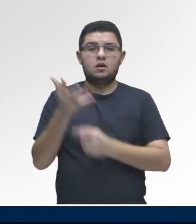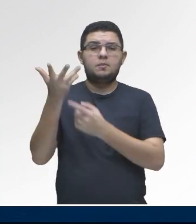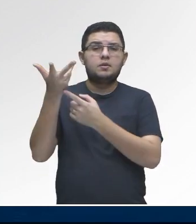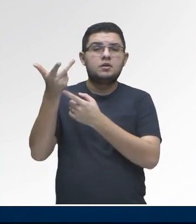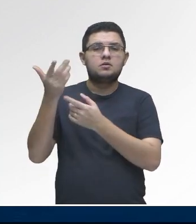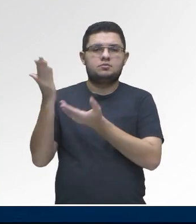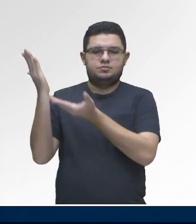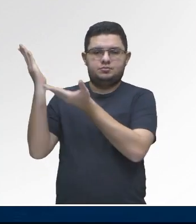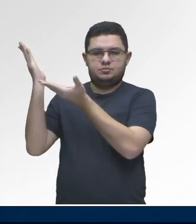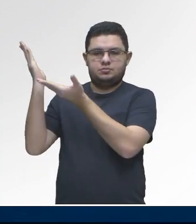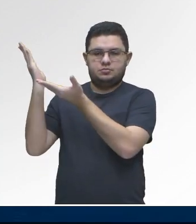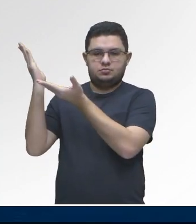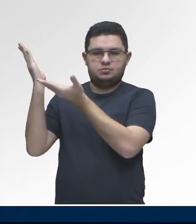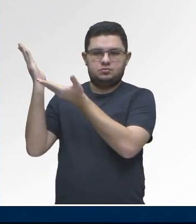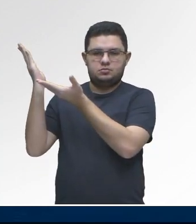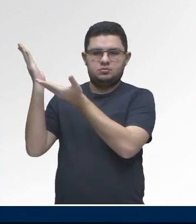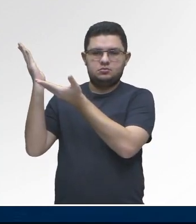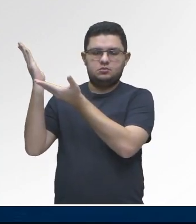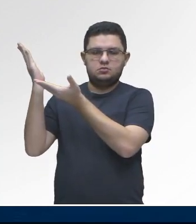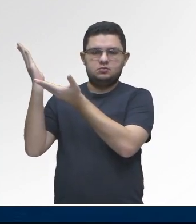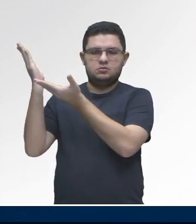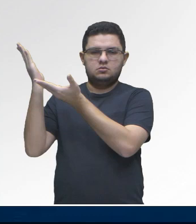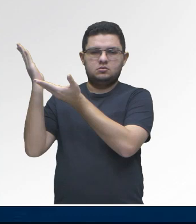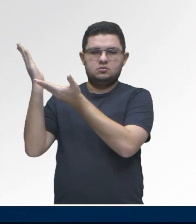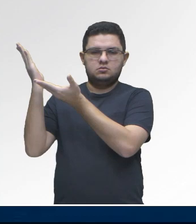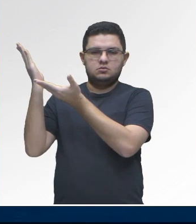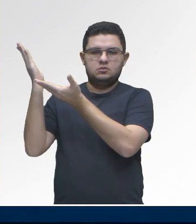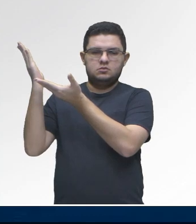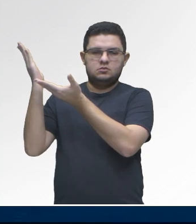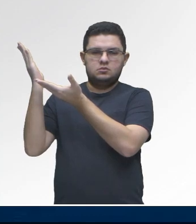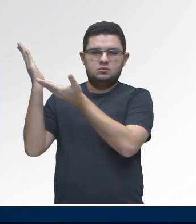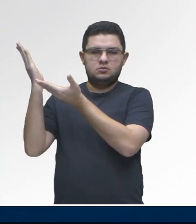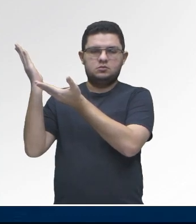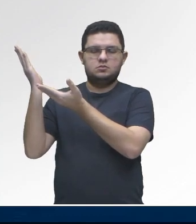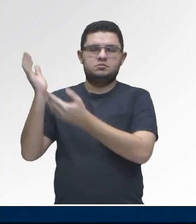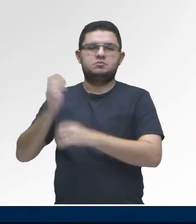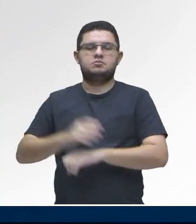Habilidade: calcular a raiz quadrada com números racionais.